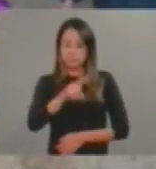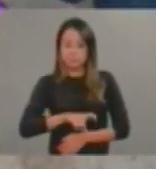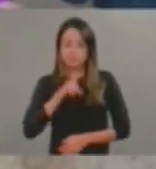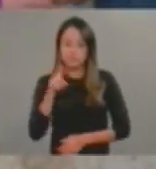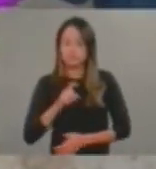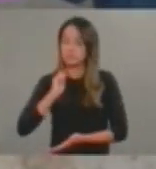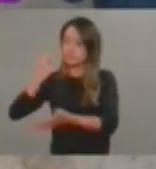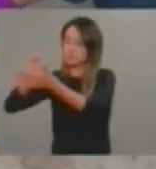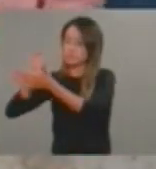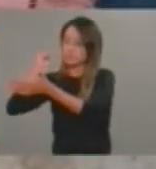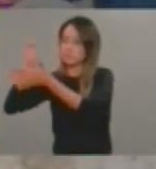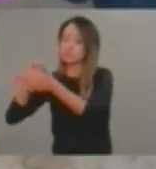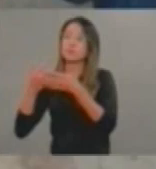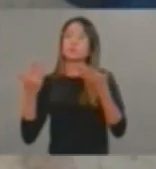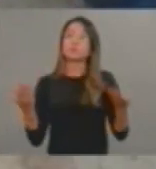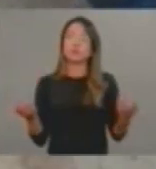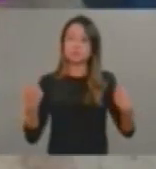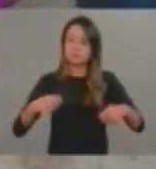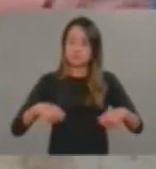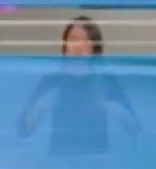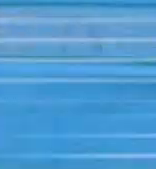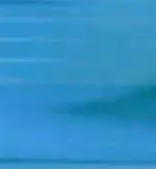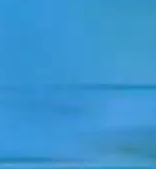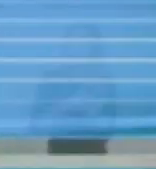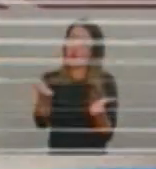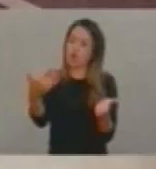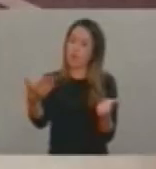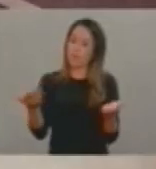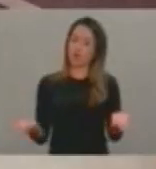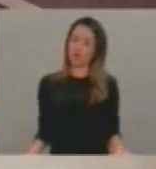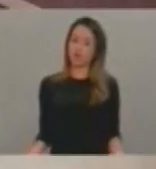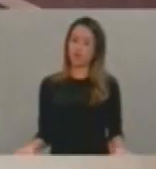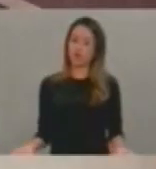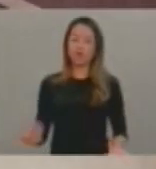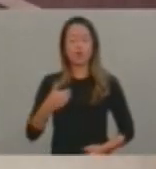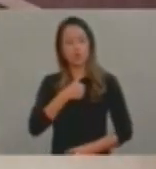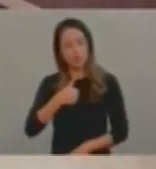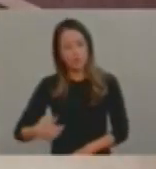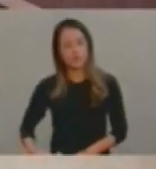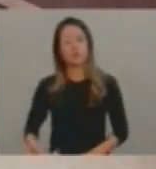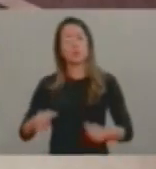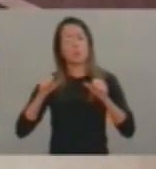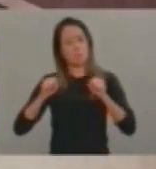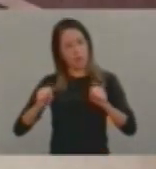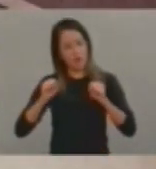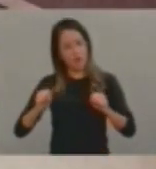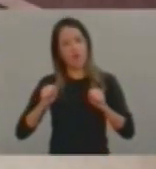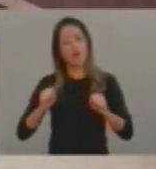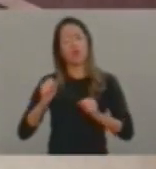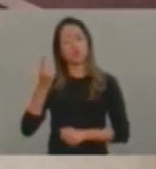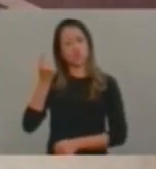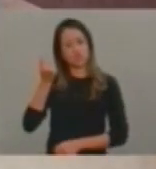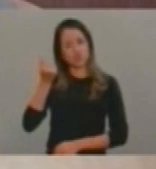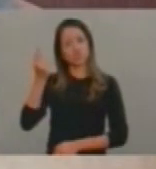transformados em utilidade pública, realmente para todos. O governo pode distorcer as